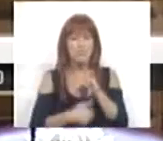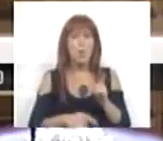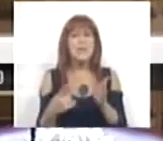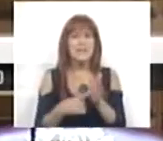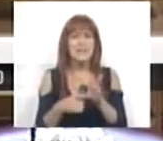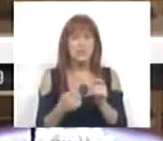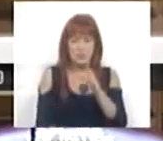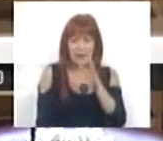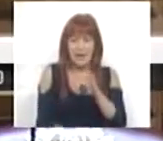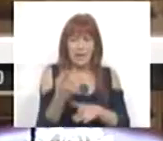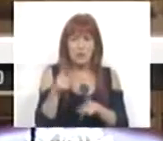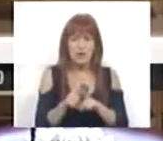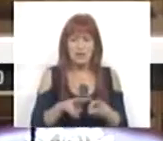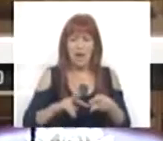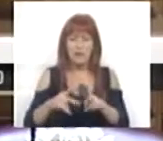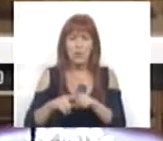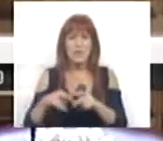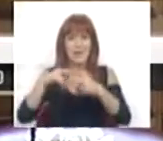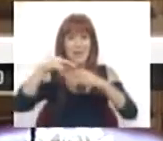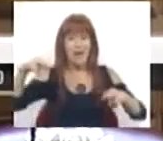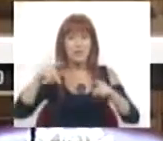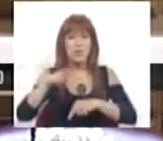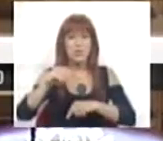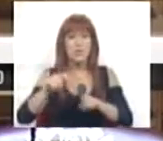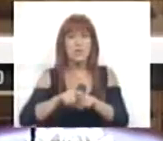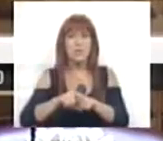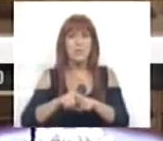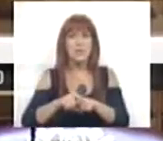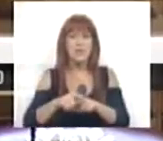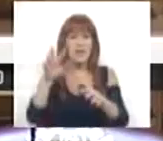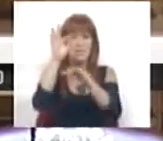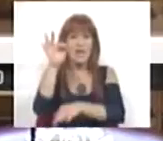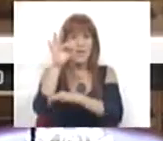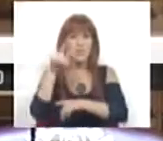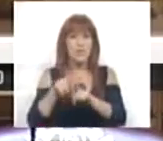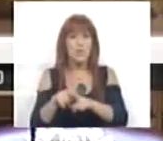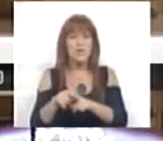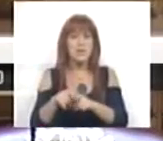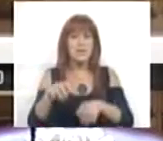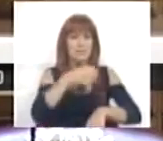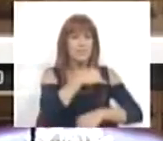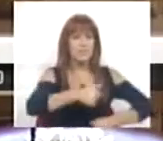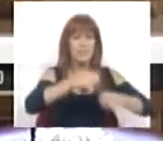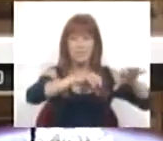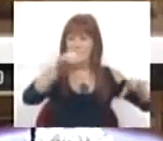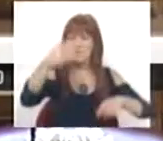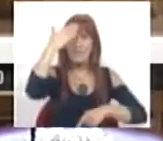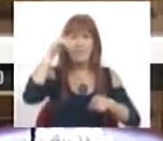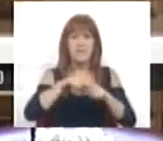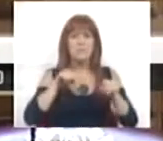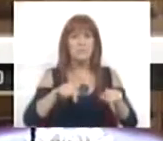constitucionalmente necessária para a criação e alteração de autarquias locais, sejam elas freguesias, áreas metropolitanas